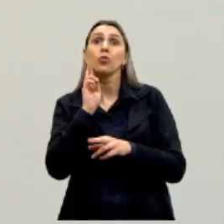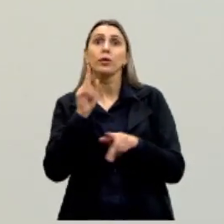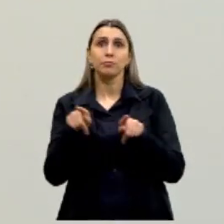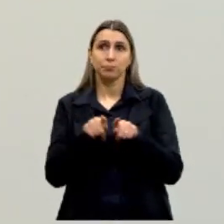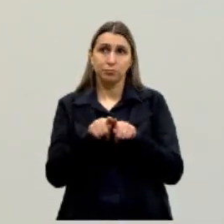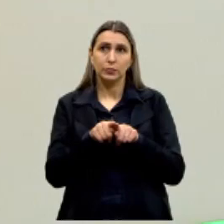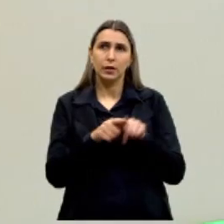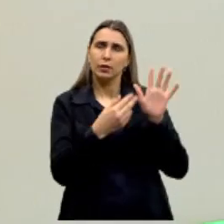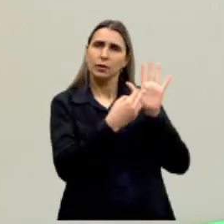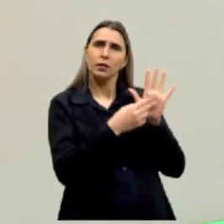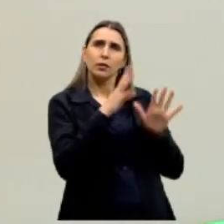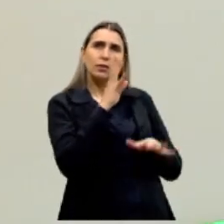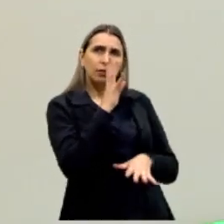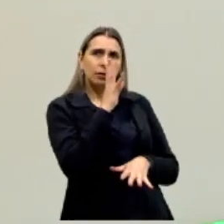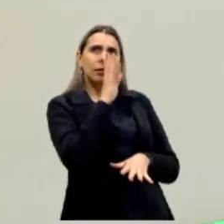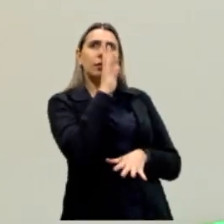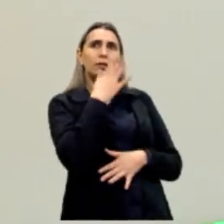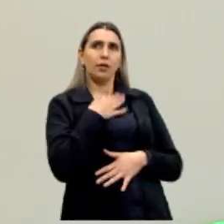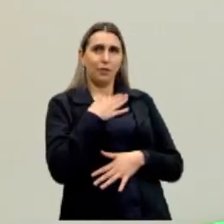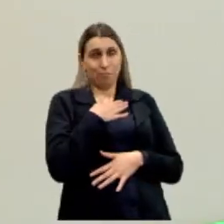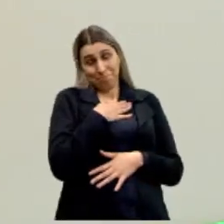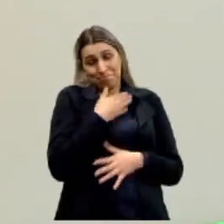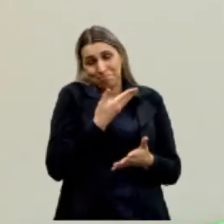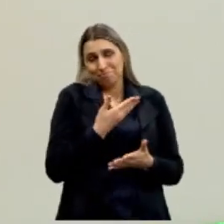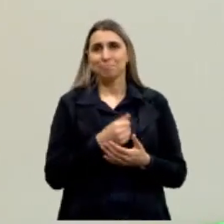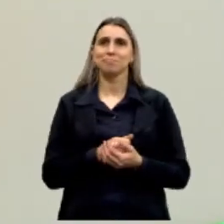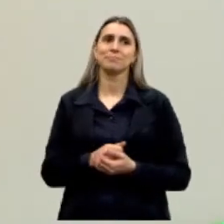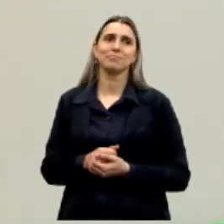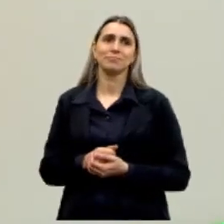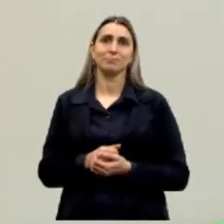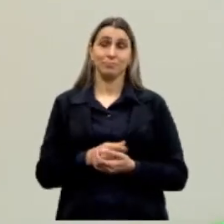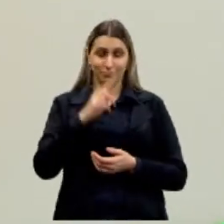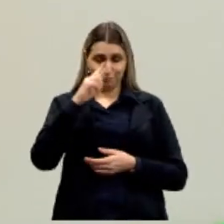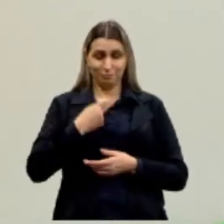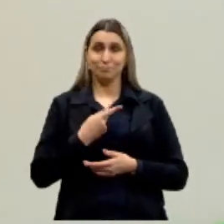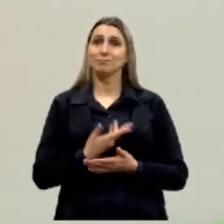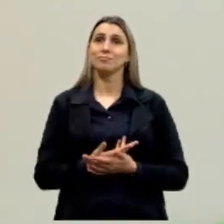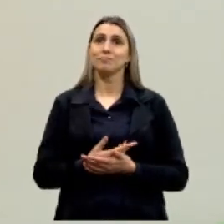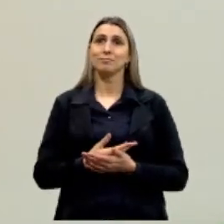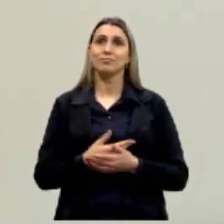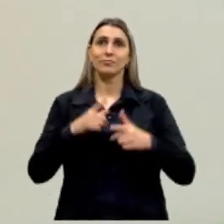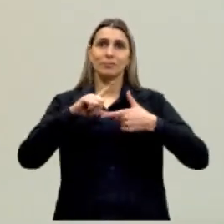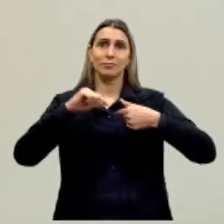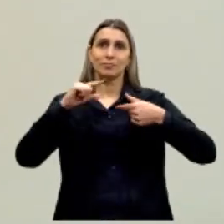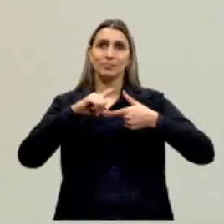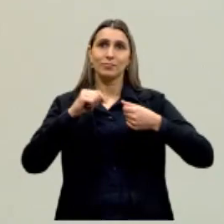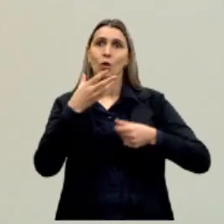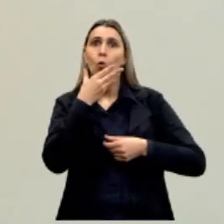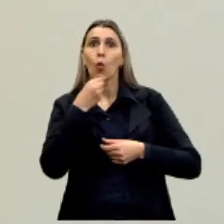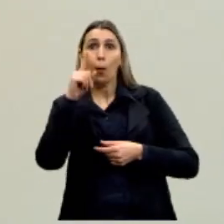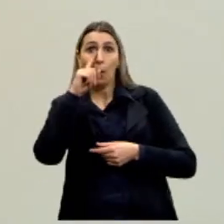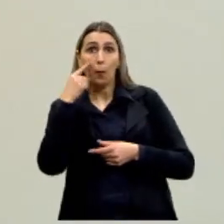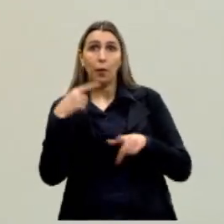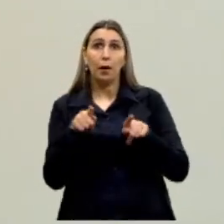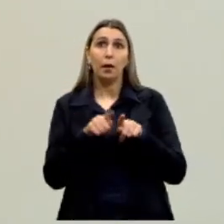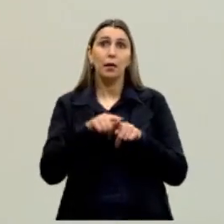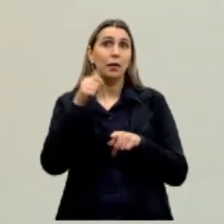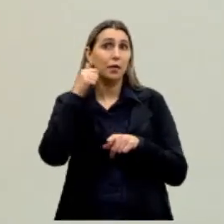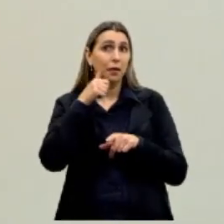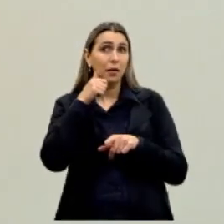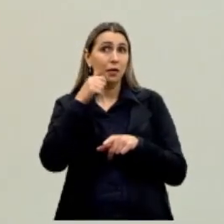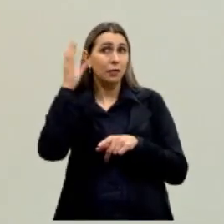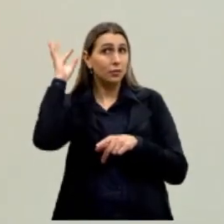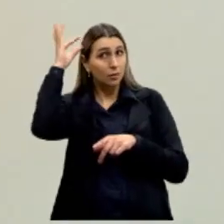essa aqui eu me inspirei em mim mesma o japonês O Homem Amarelo e a